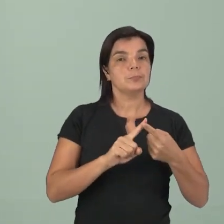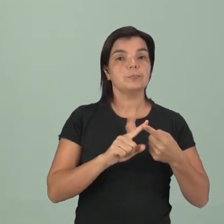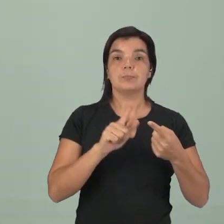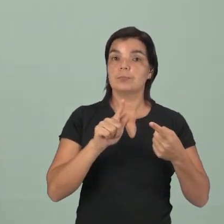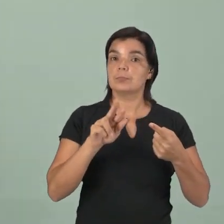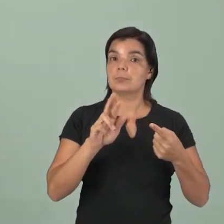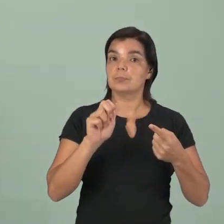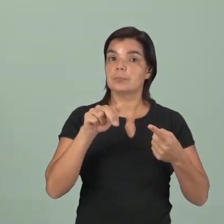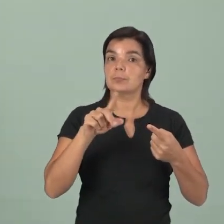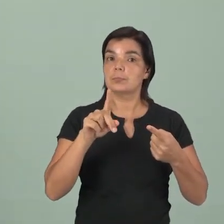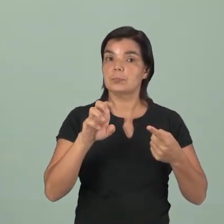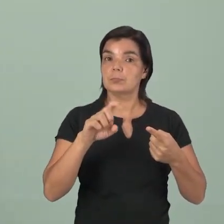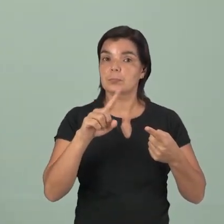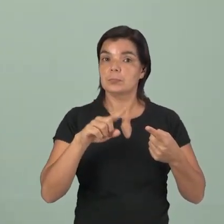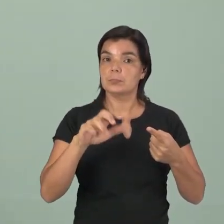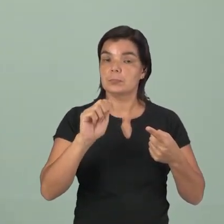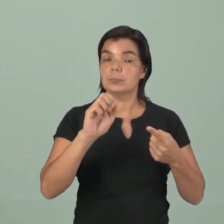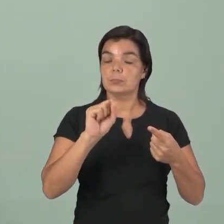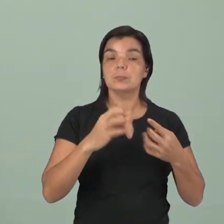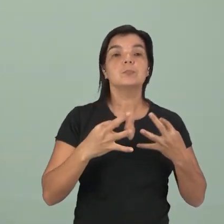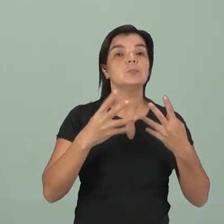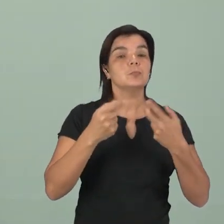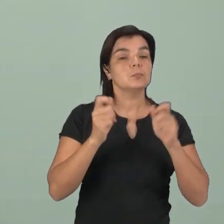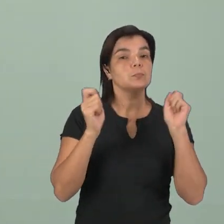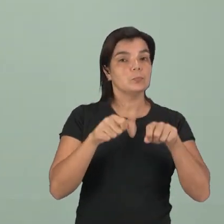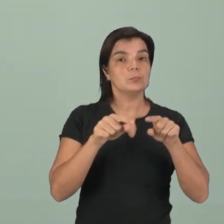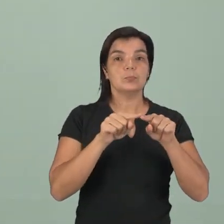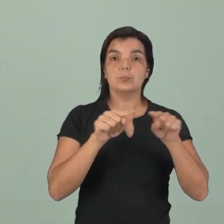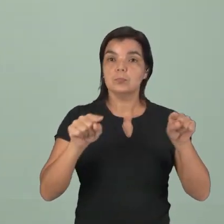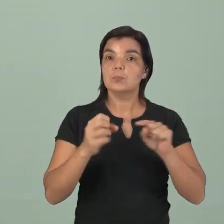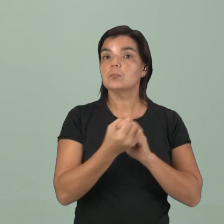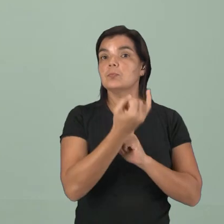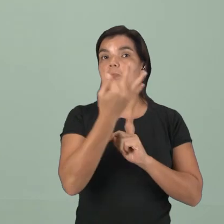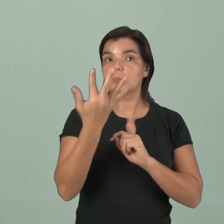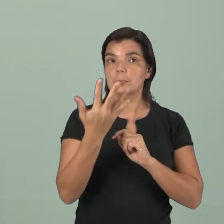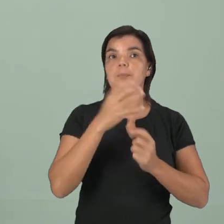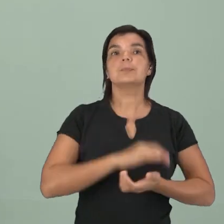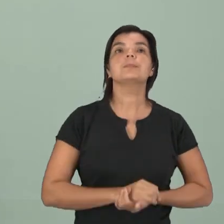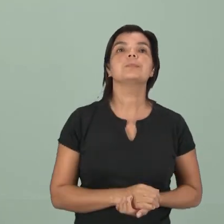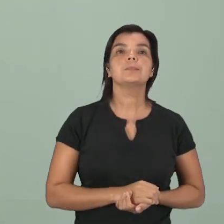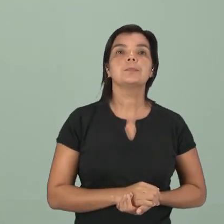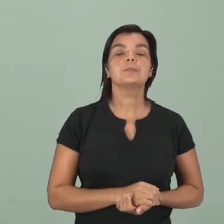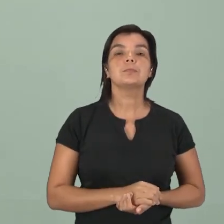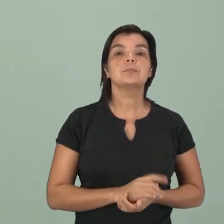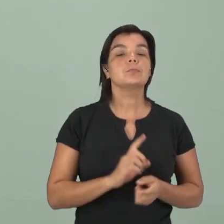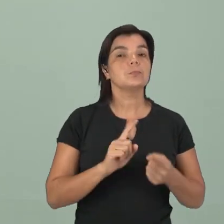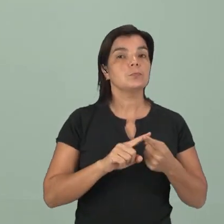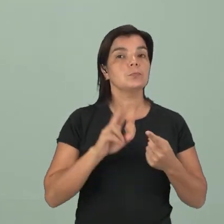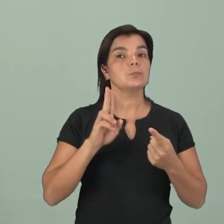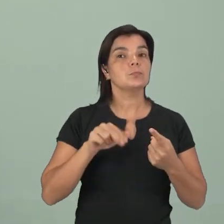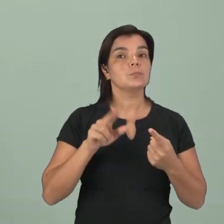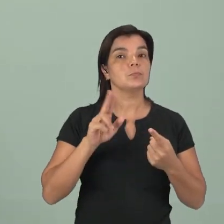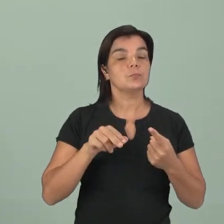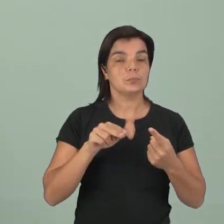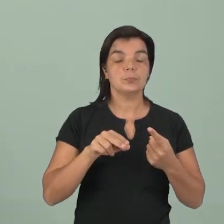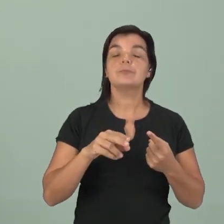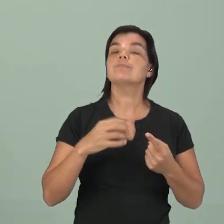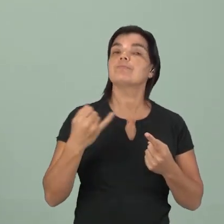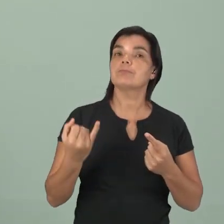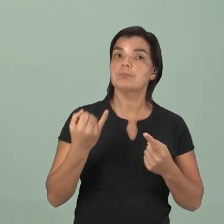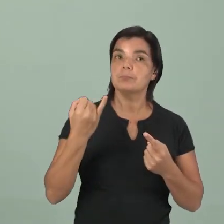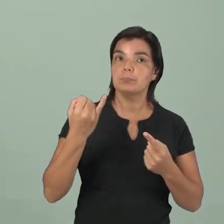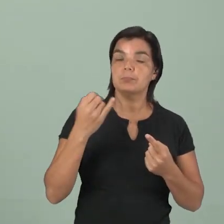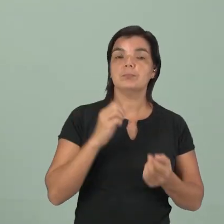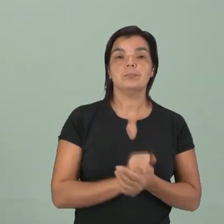Palavras-chave, novamente. Grandezas, tudo aquilo que pode ser medido ou contado. Outra coisa que tem que lembrar. A unidade